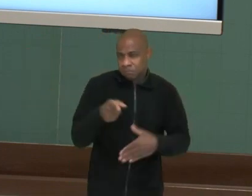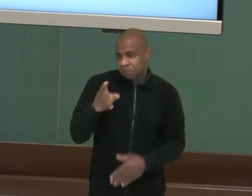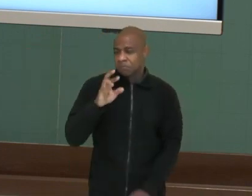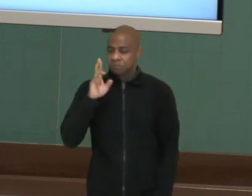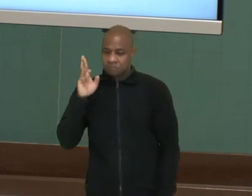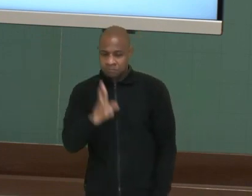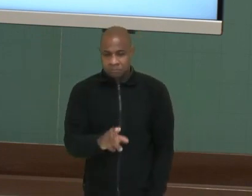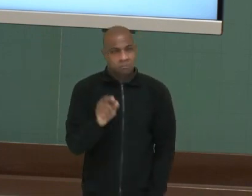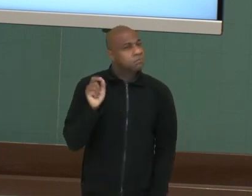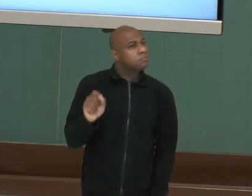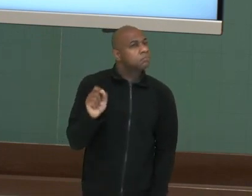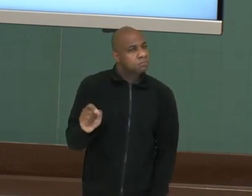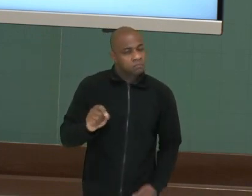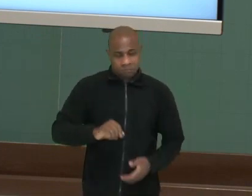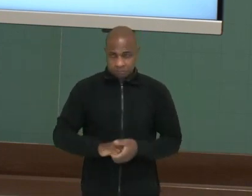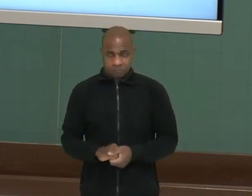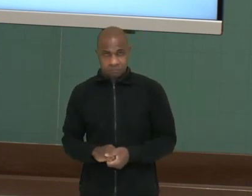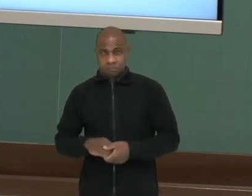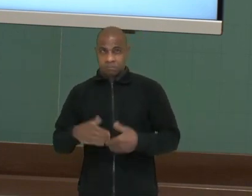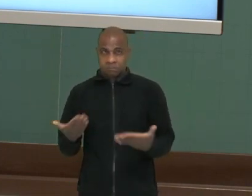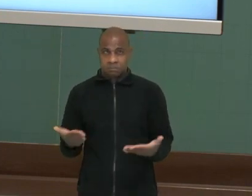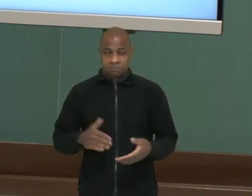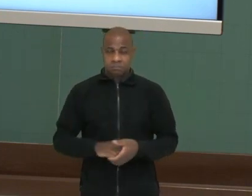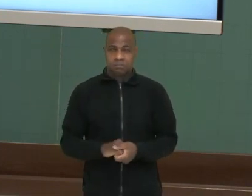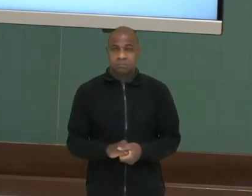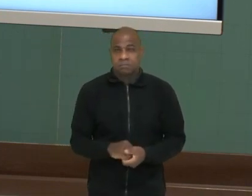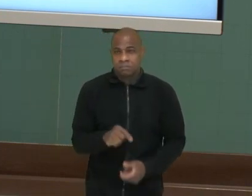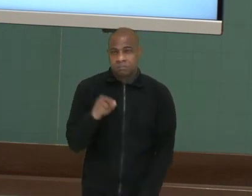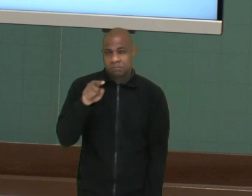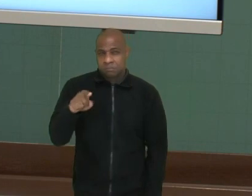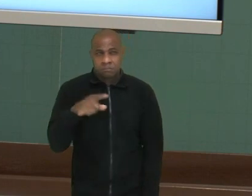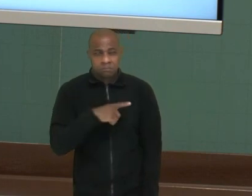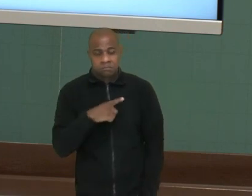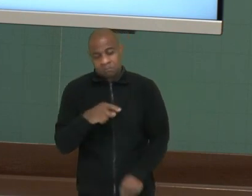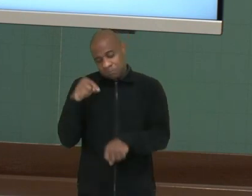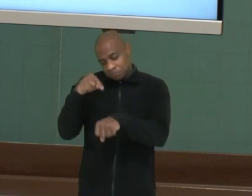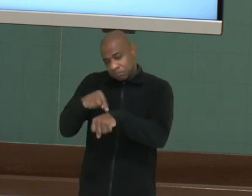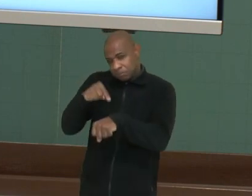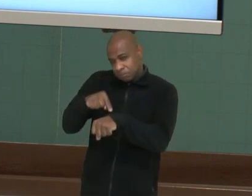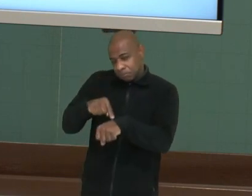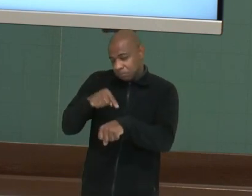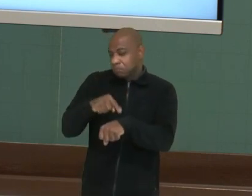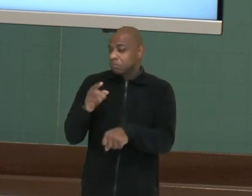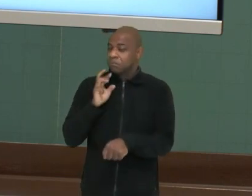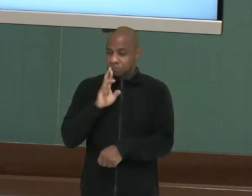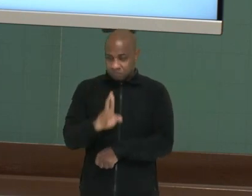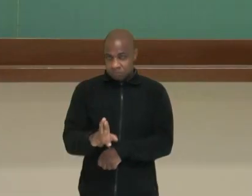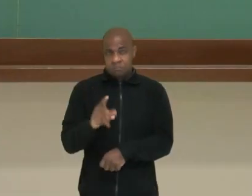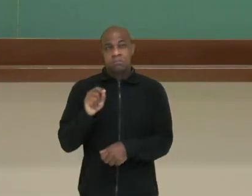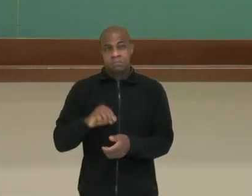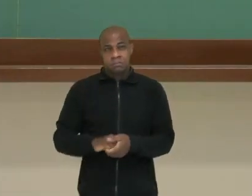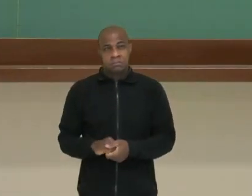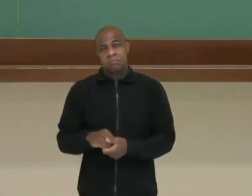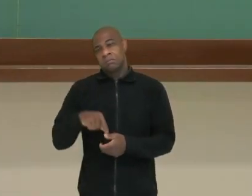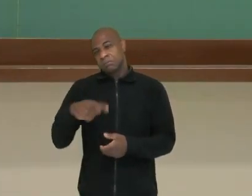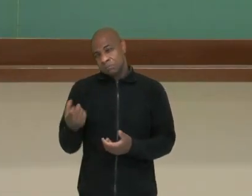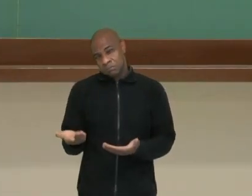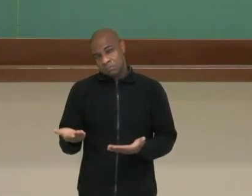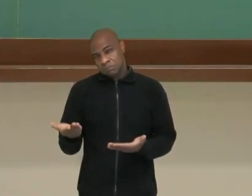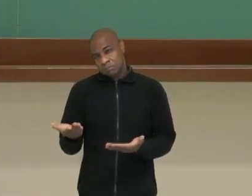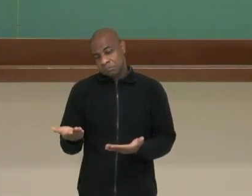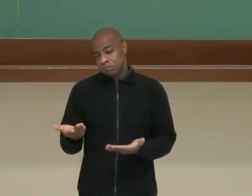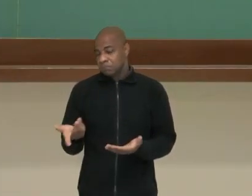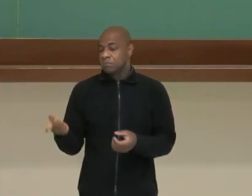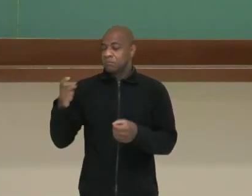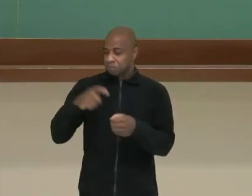responder isso, tá? É claro, pessoal, você terá um tempo para responder e na sequência nós vamos